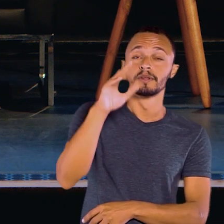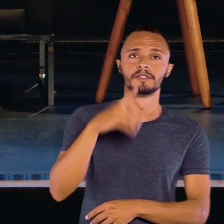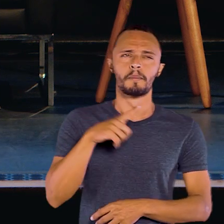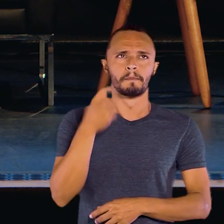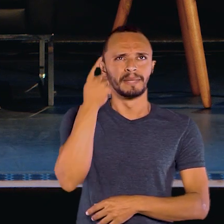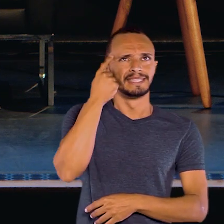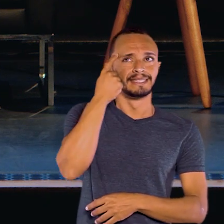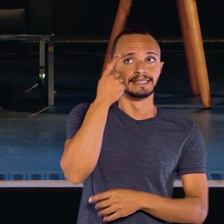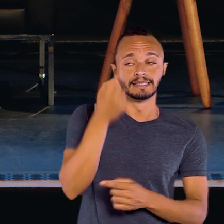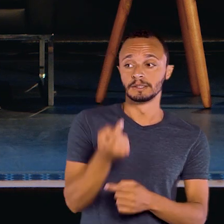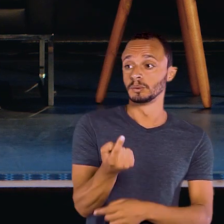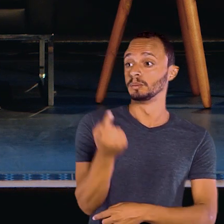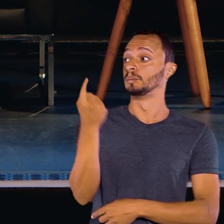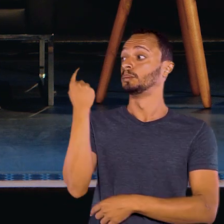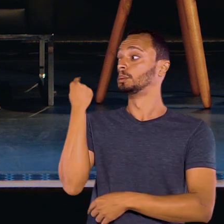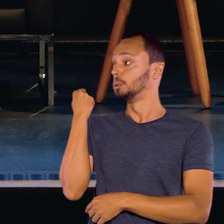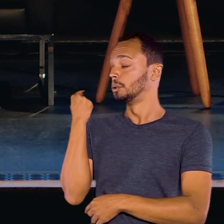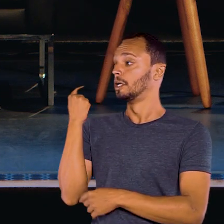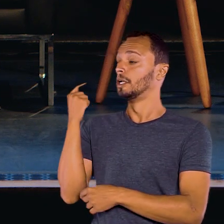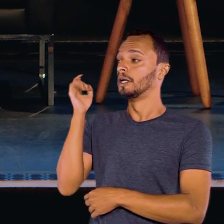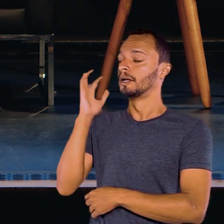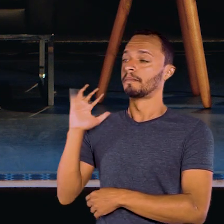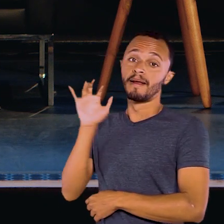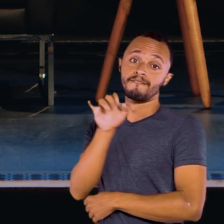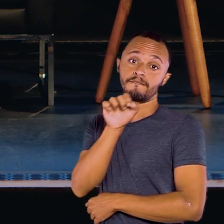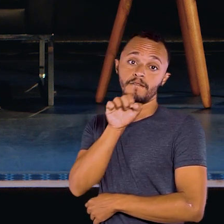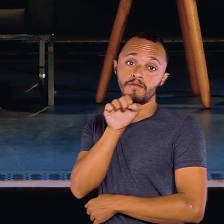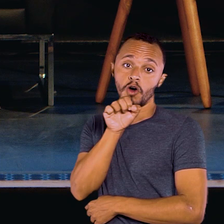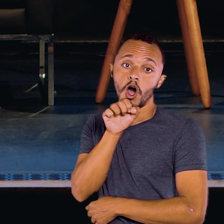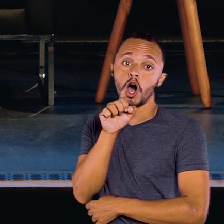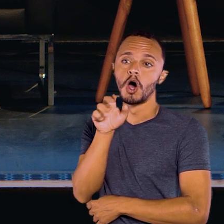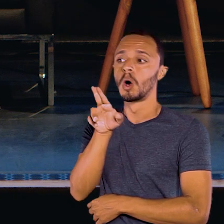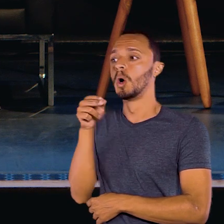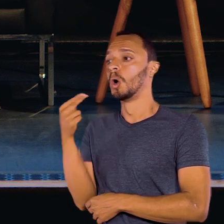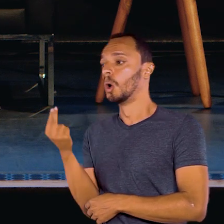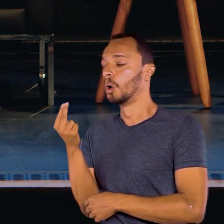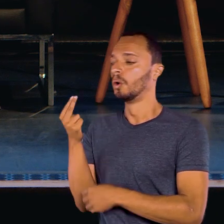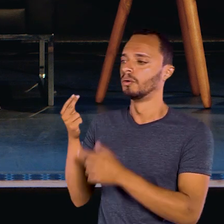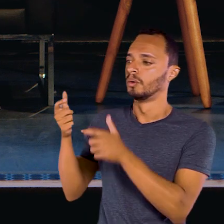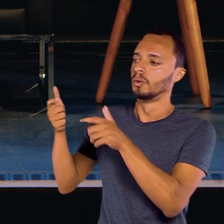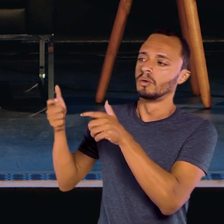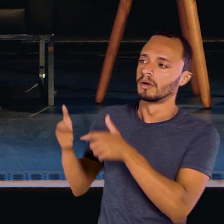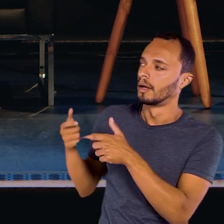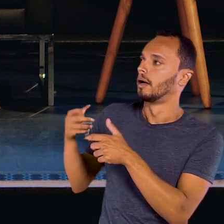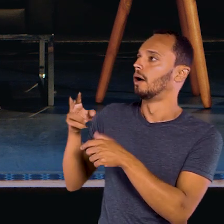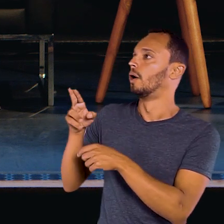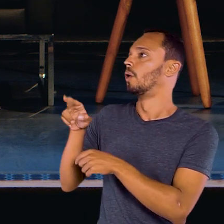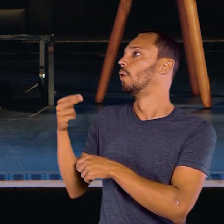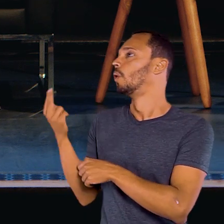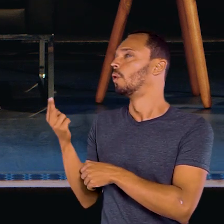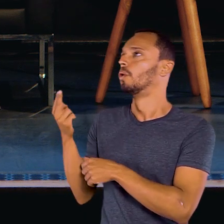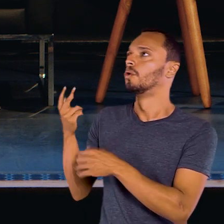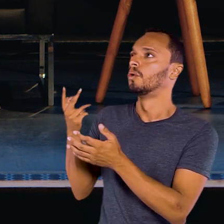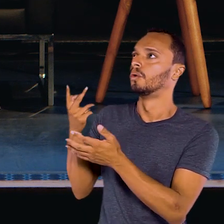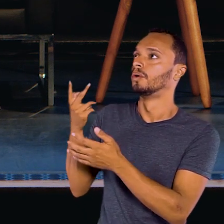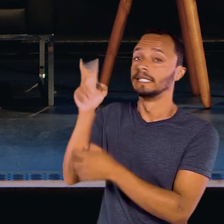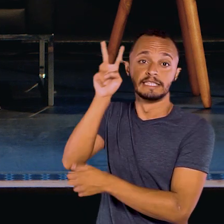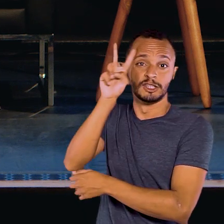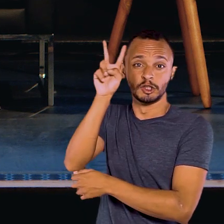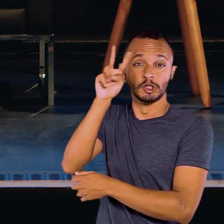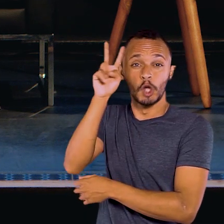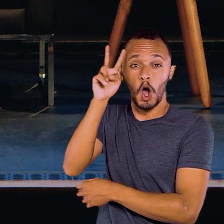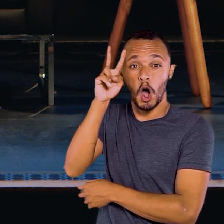para tentar se inspirar, para contar a própria história, ou tentar ver por onde começar a contar, a procurar a própria história. Às